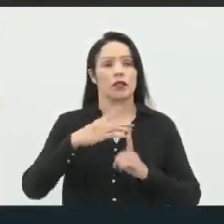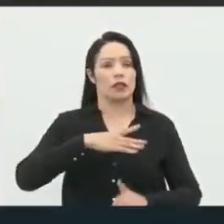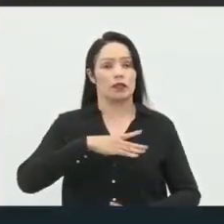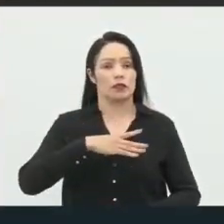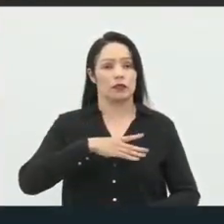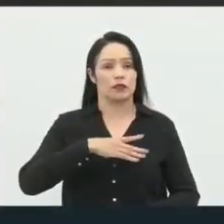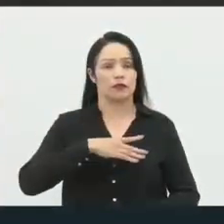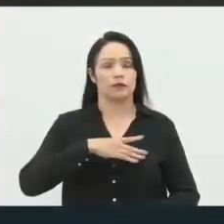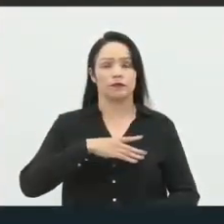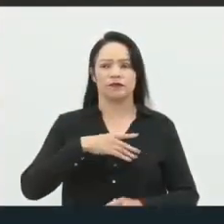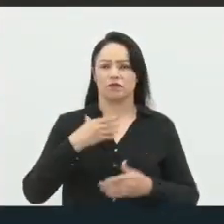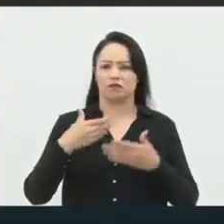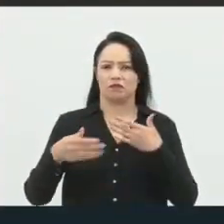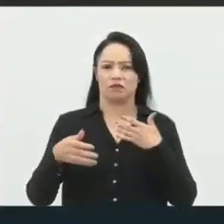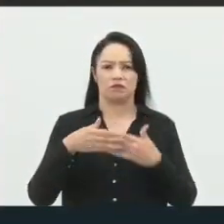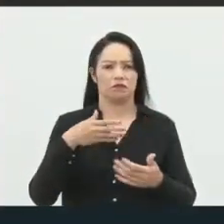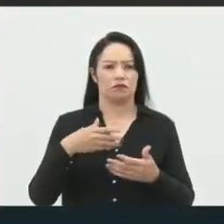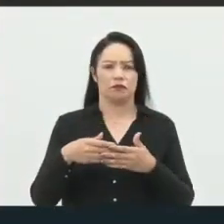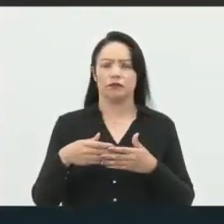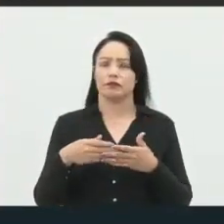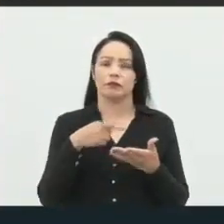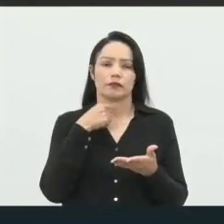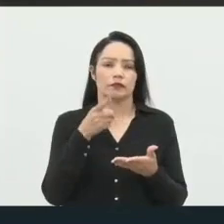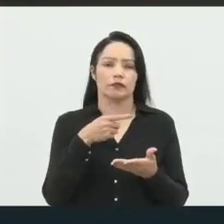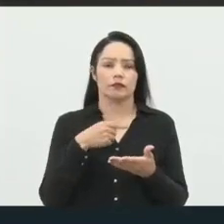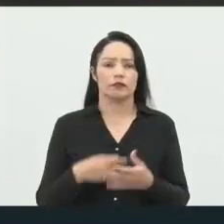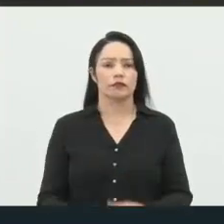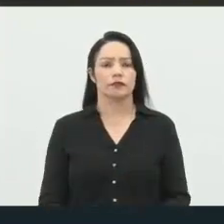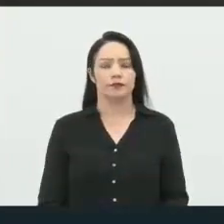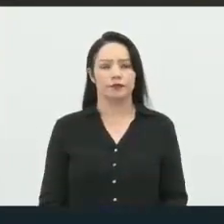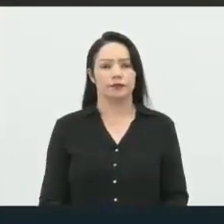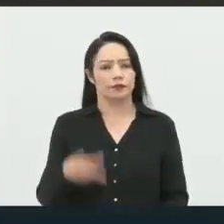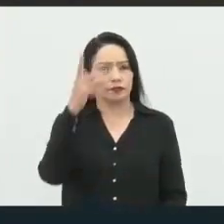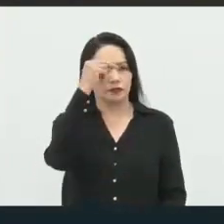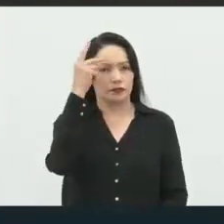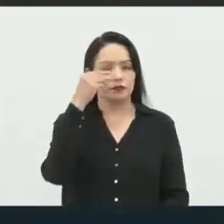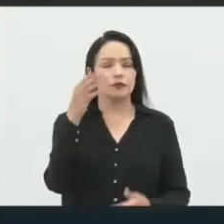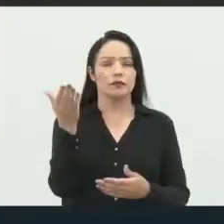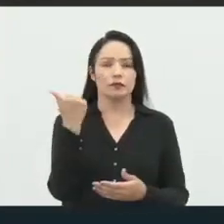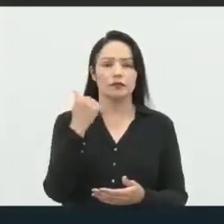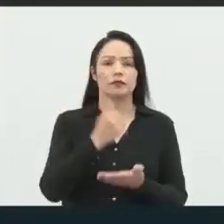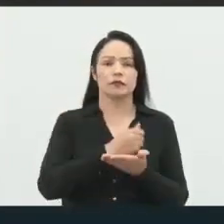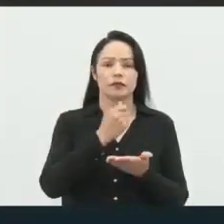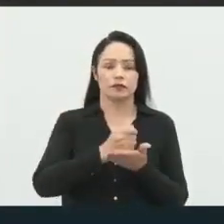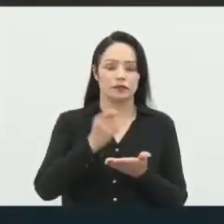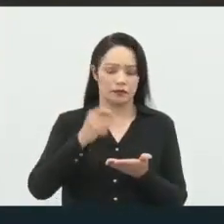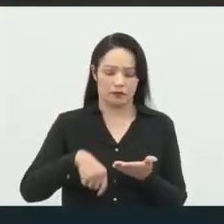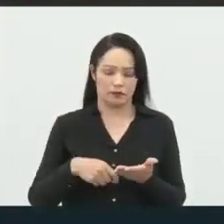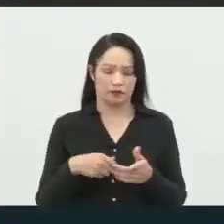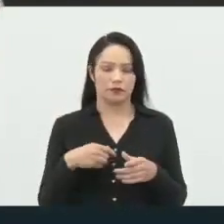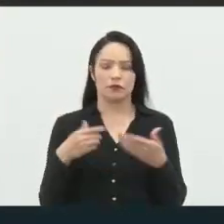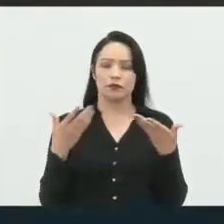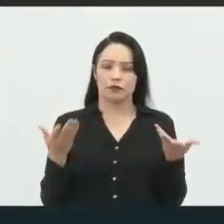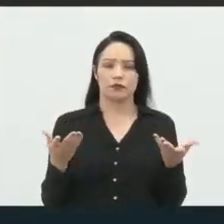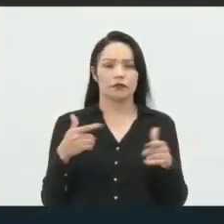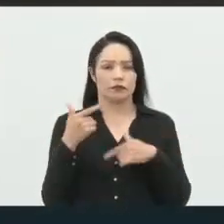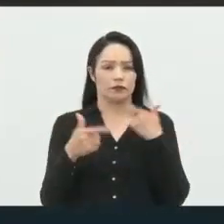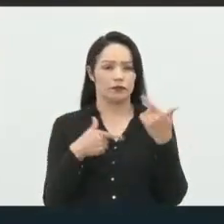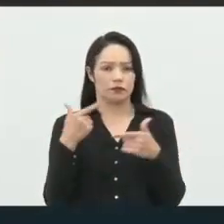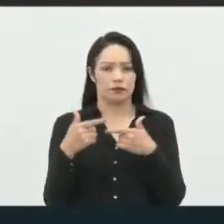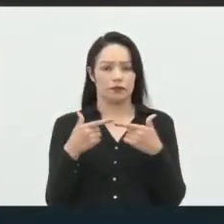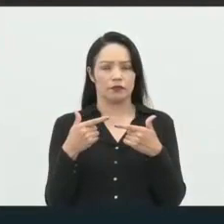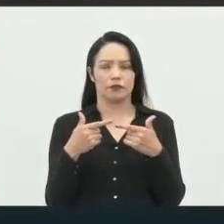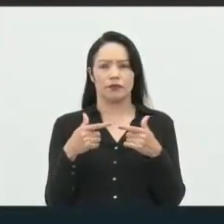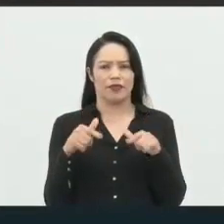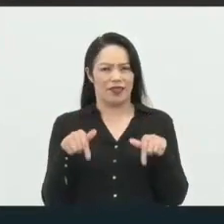largado do jeito que tá não dá a prefeitura contrata e deixa funcionando do jeito que ela quer aqui não é